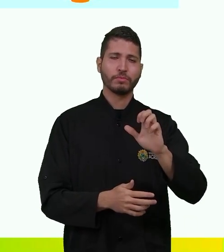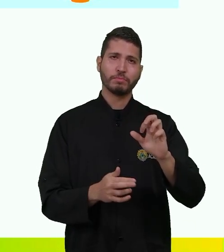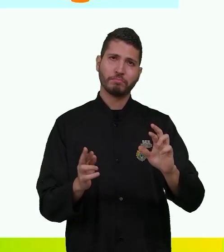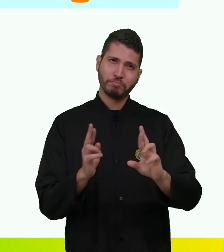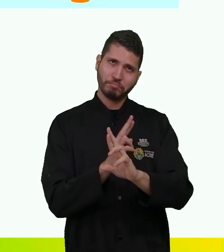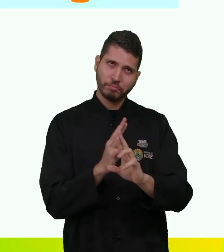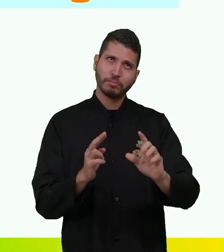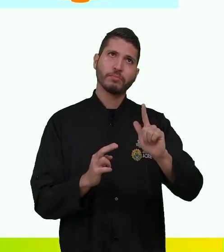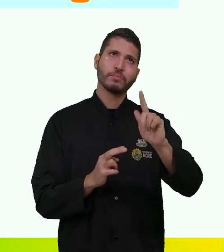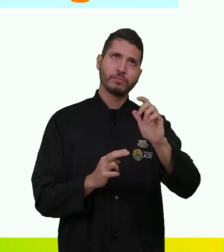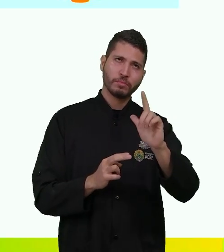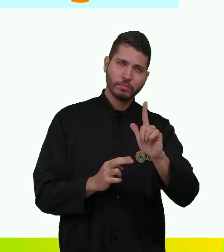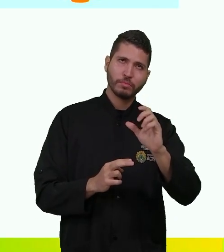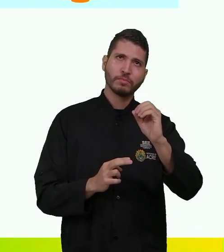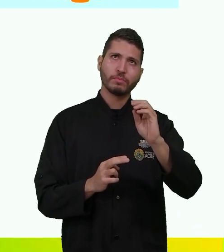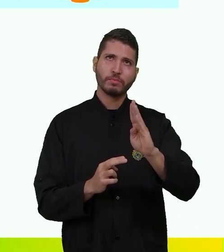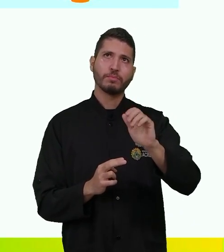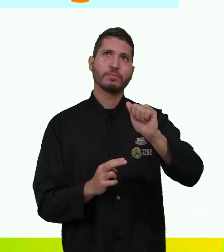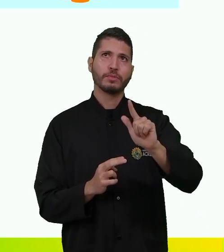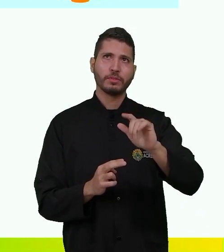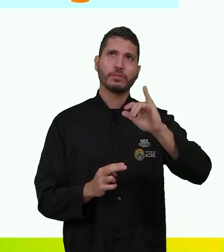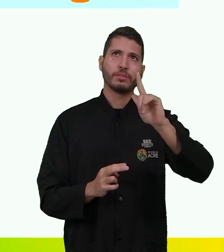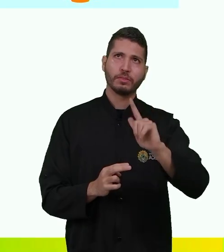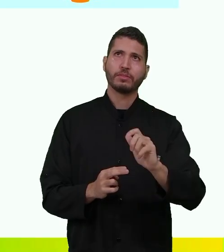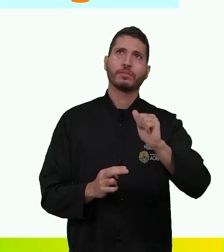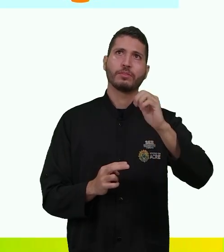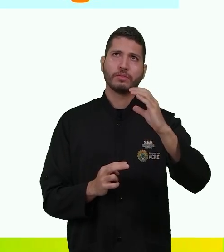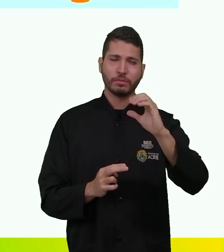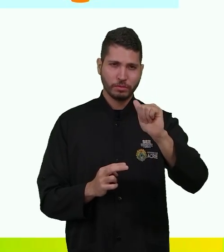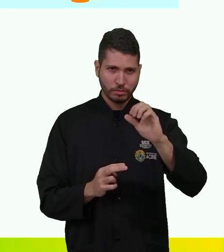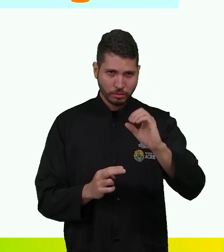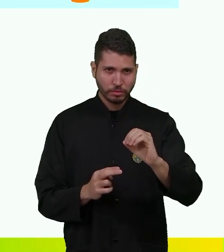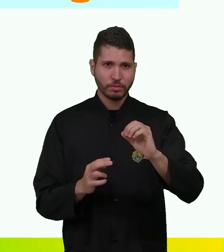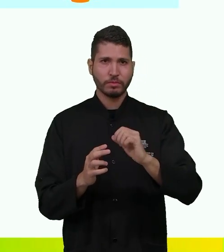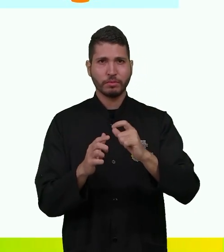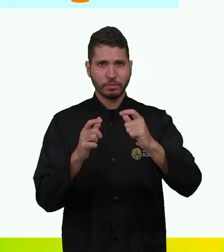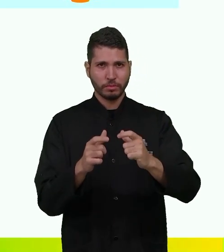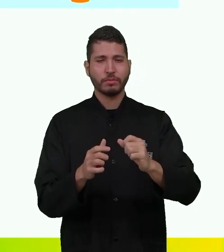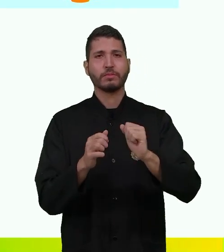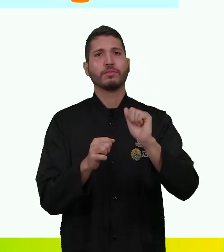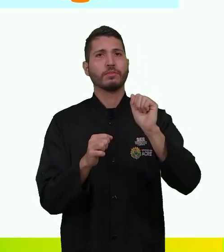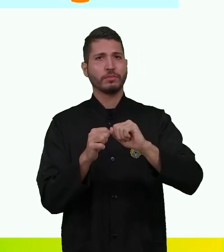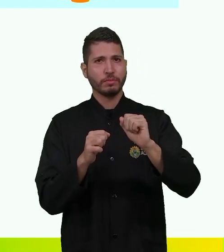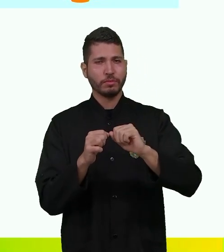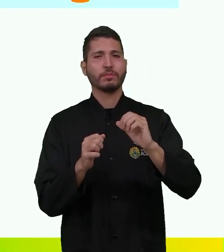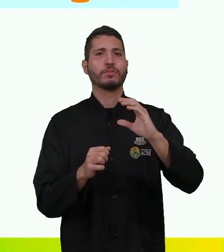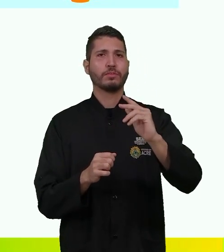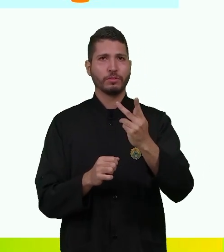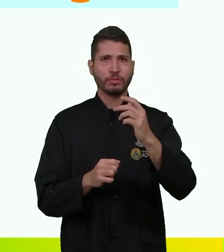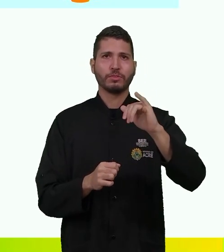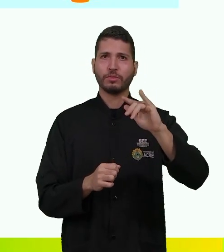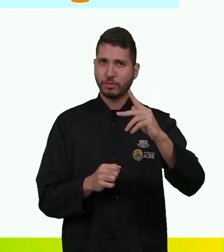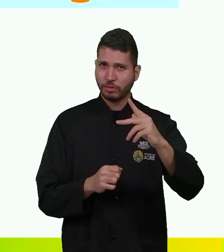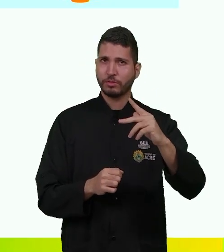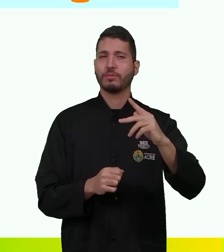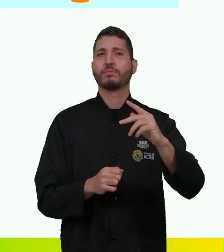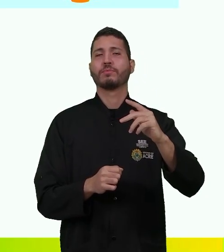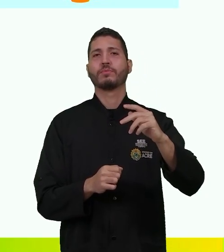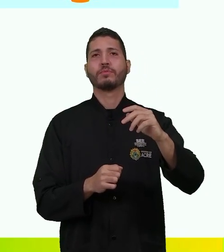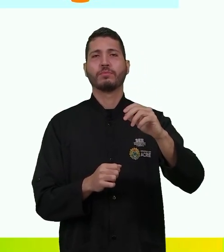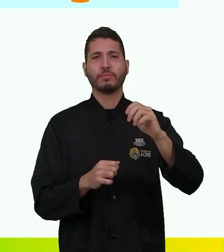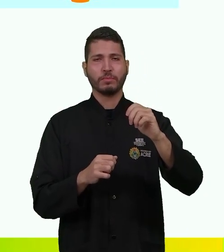globalização, com as revoluções industriais, que é um local onde se fabrica chips para os computadores, para os celulares, porque lá